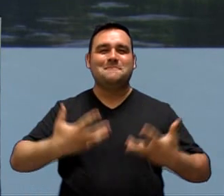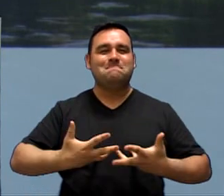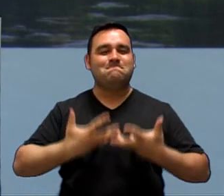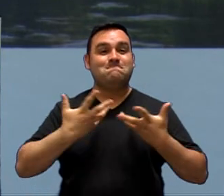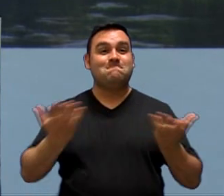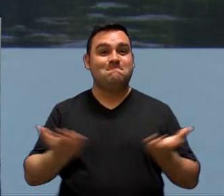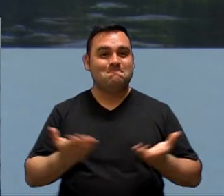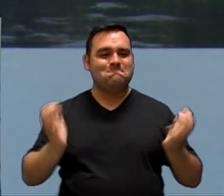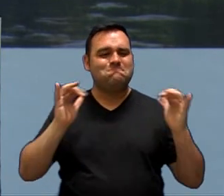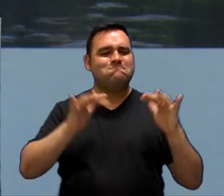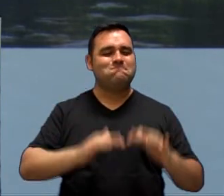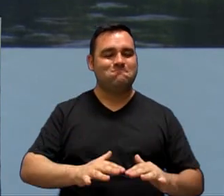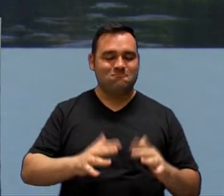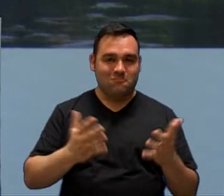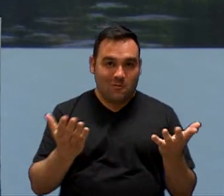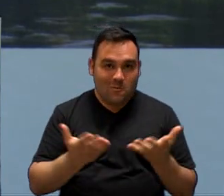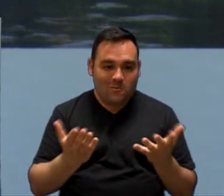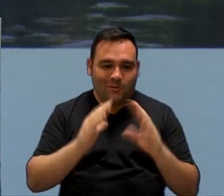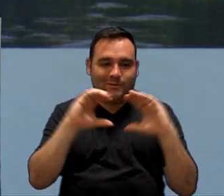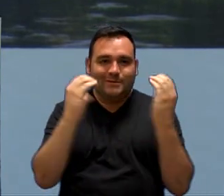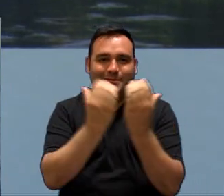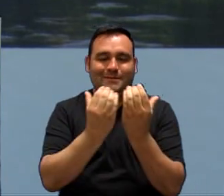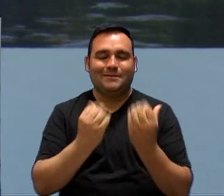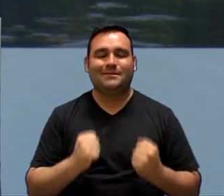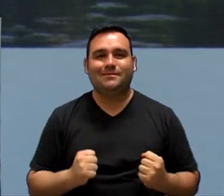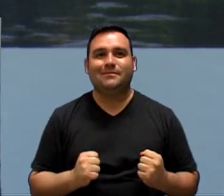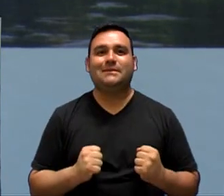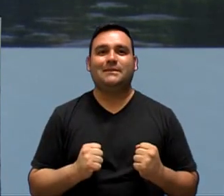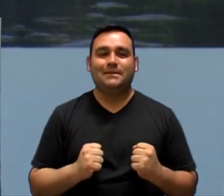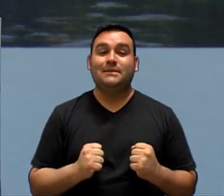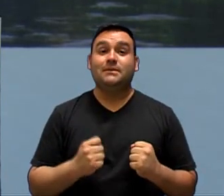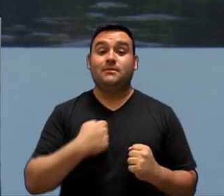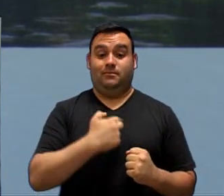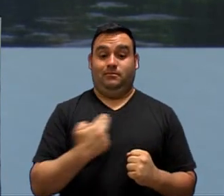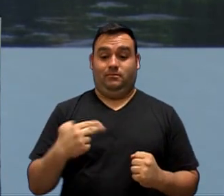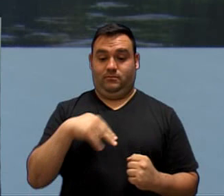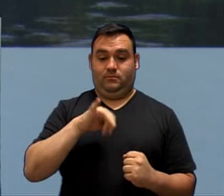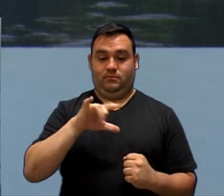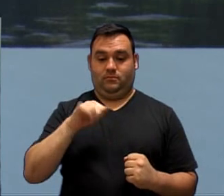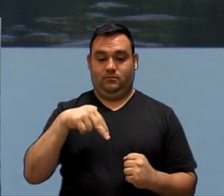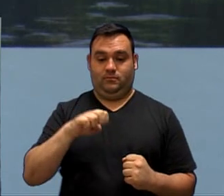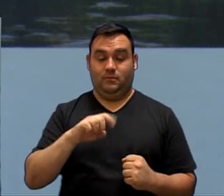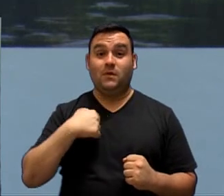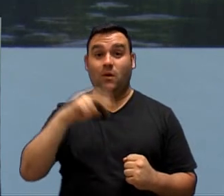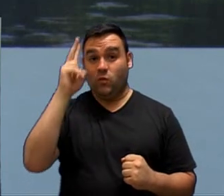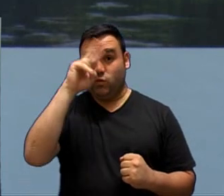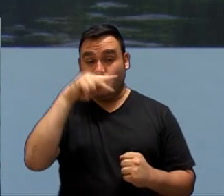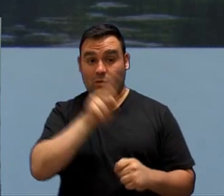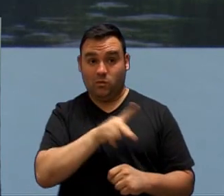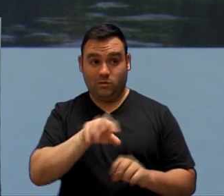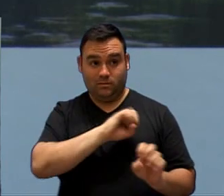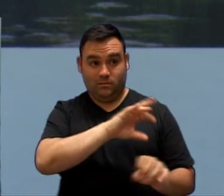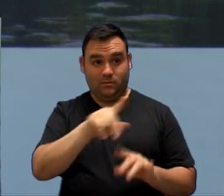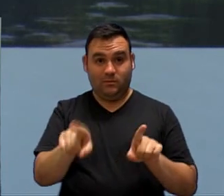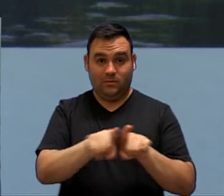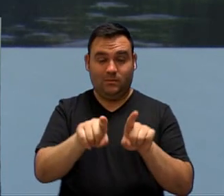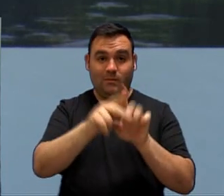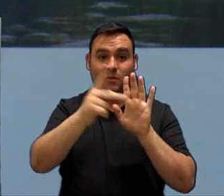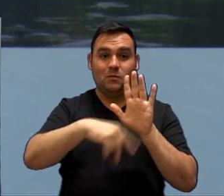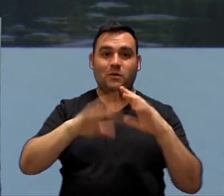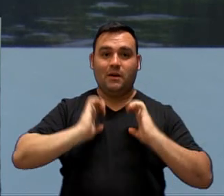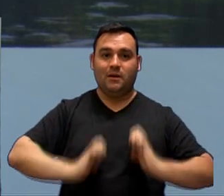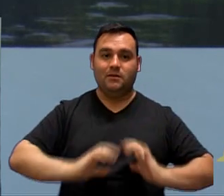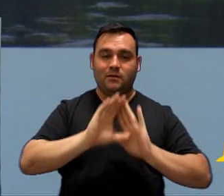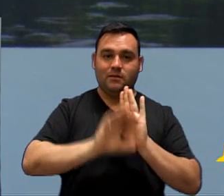de estarmos todos presentes nessa casa hoje. Meu nome é Milene, eu sou professora de História e também do projeto de